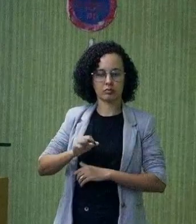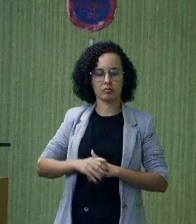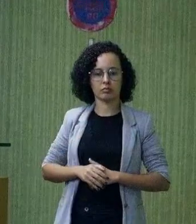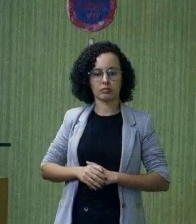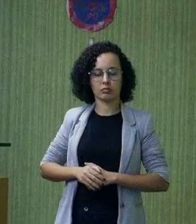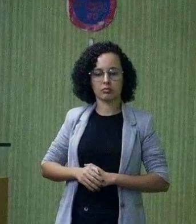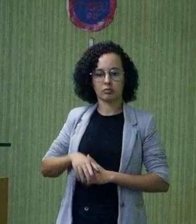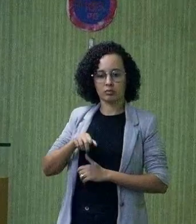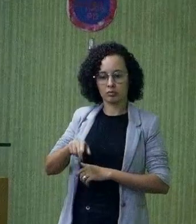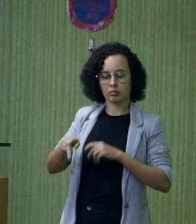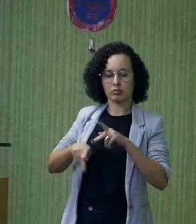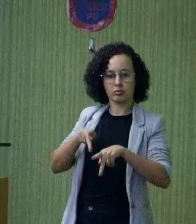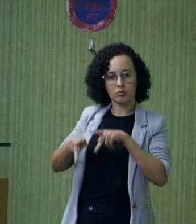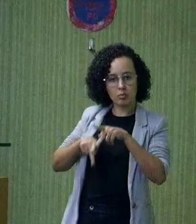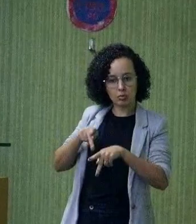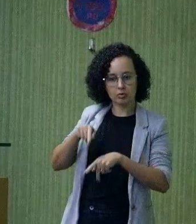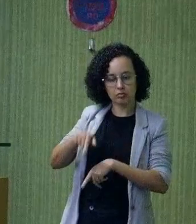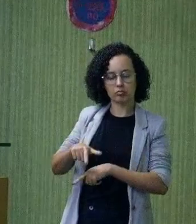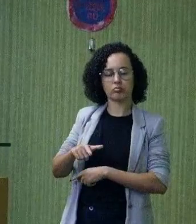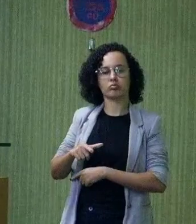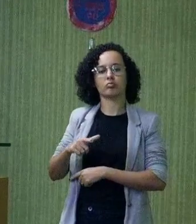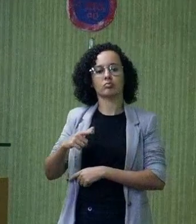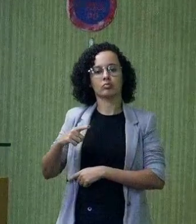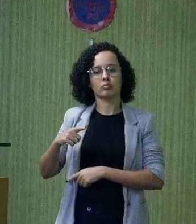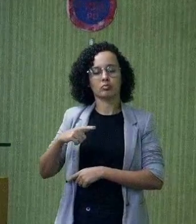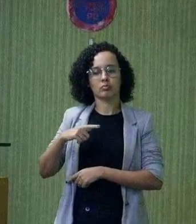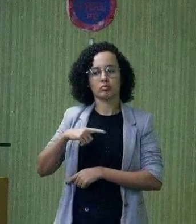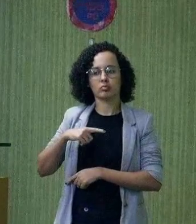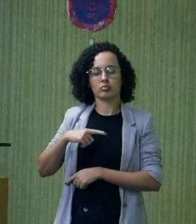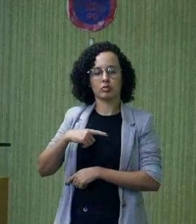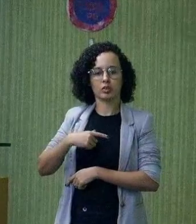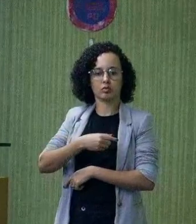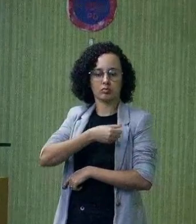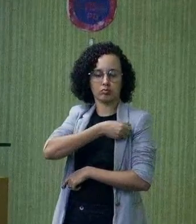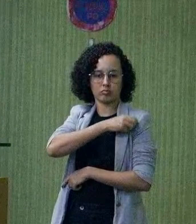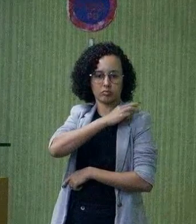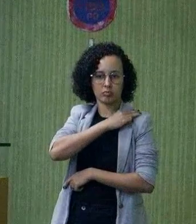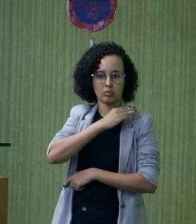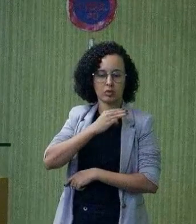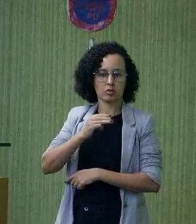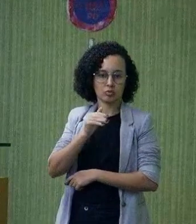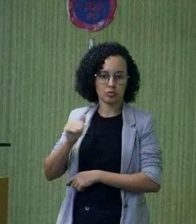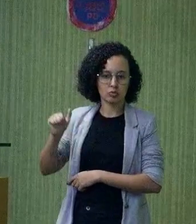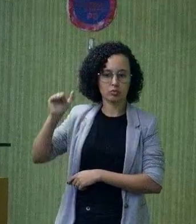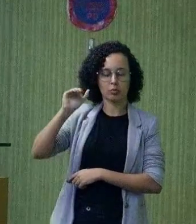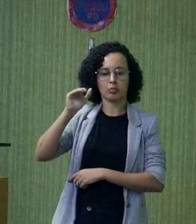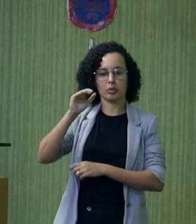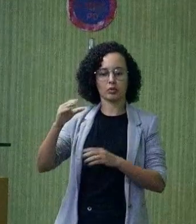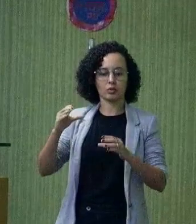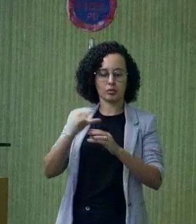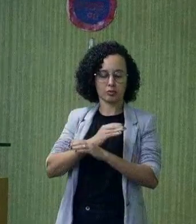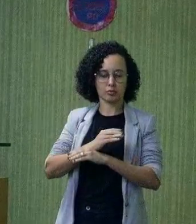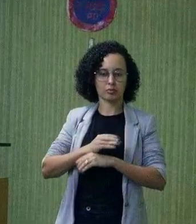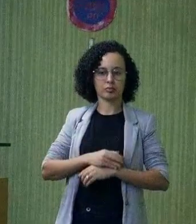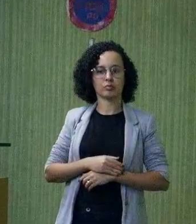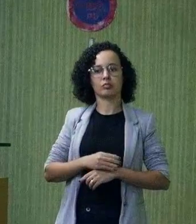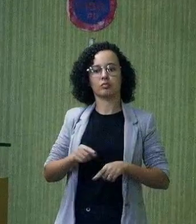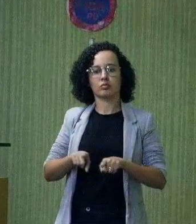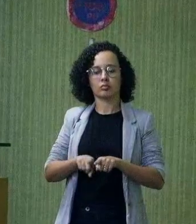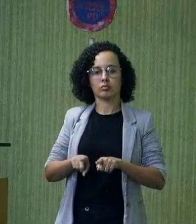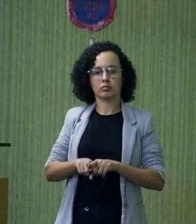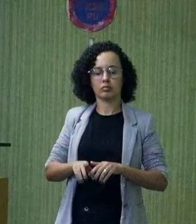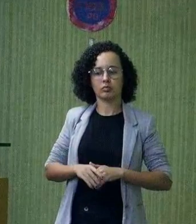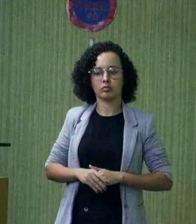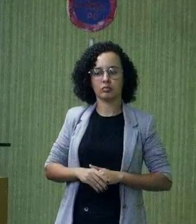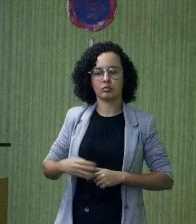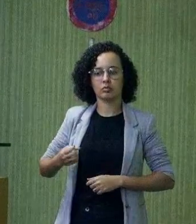25 a 34 que tem o ensino superior completo a meta é alcançar 40% eh e finalmente elevar gradualmente o